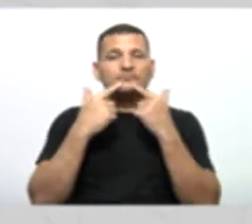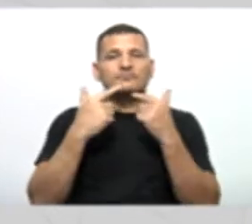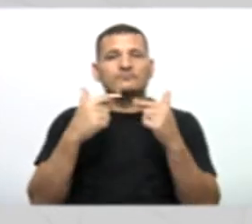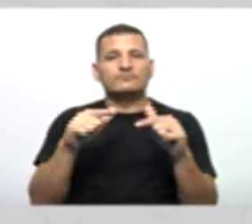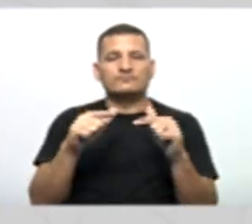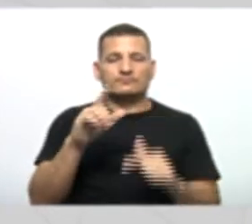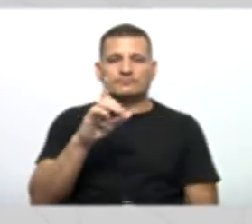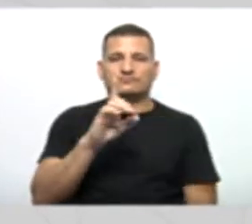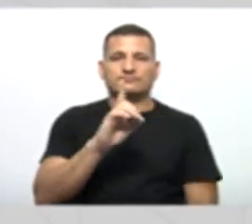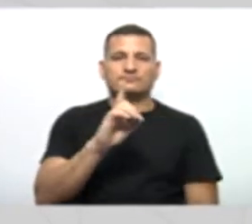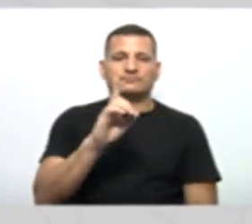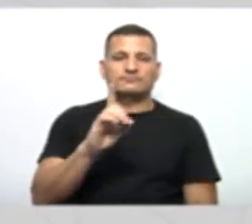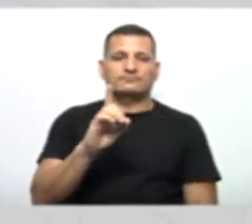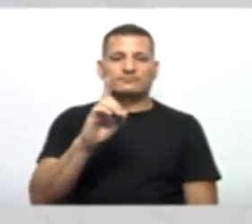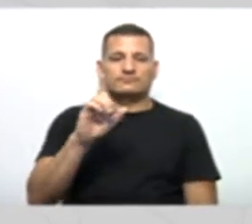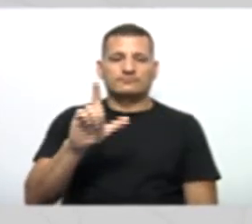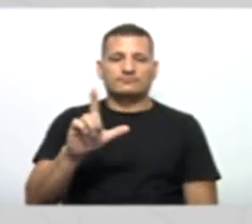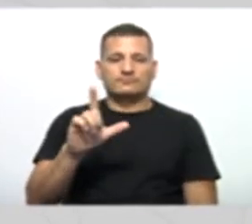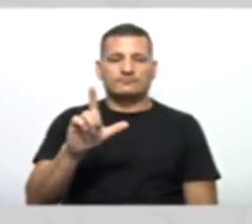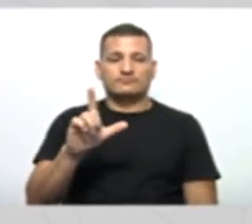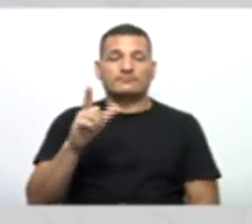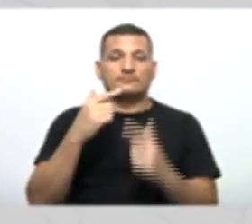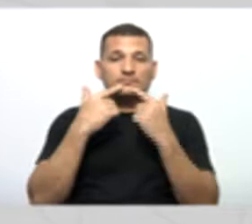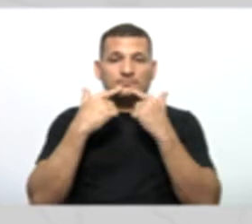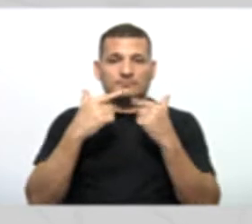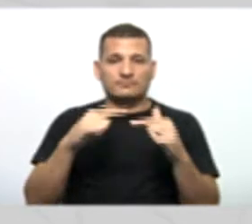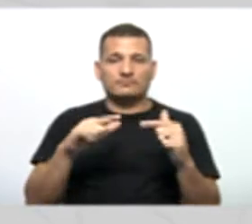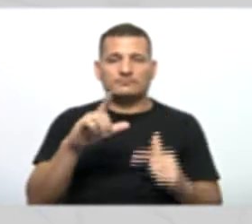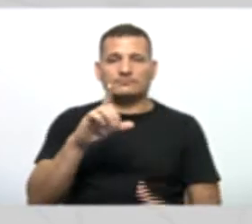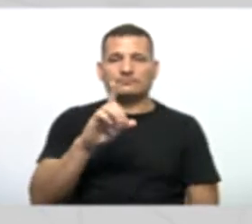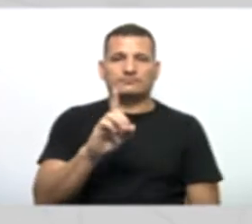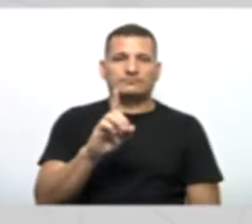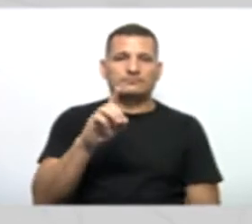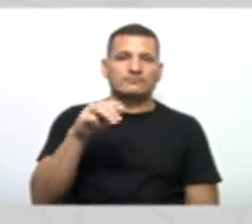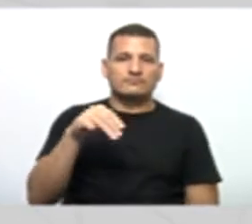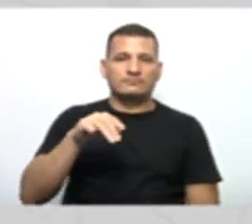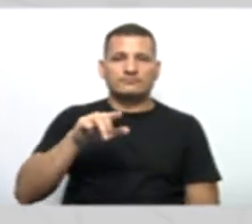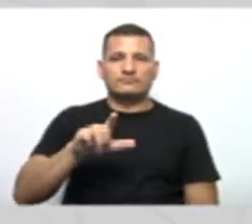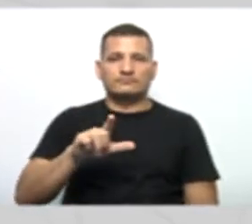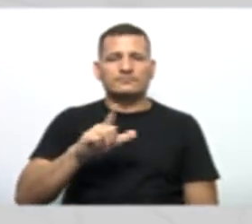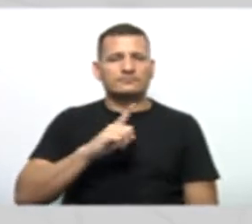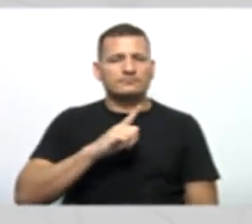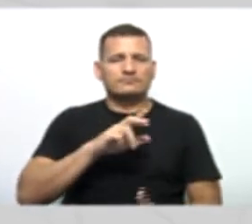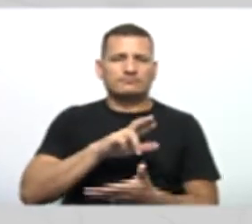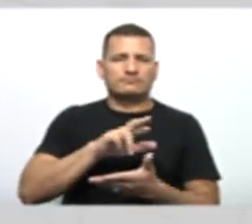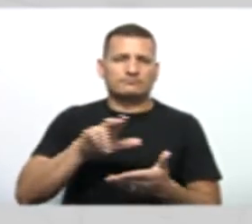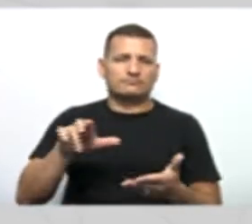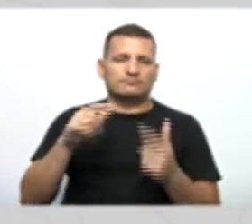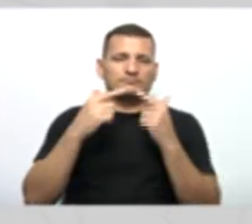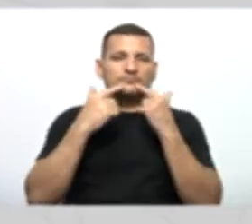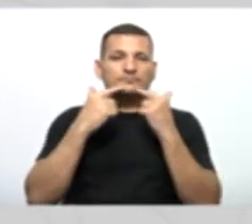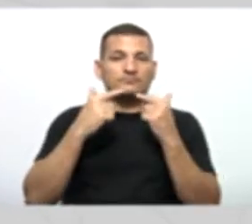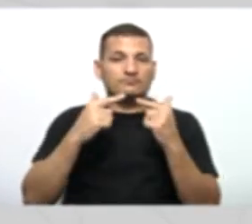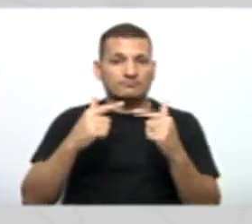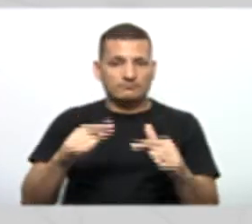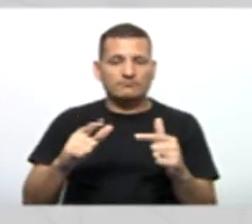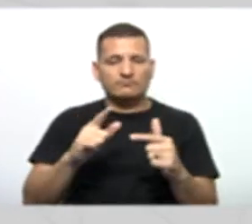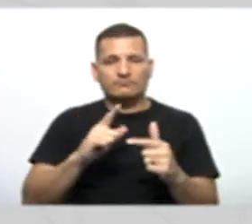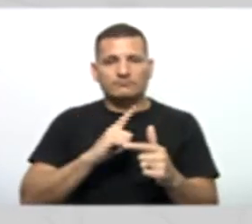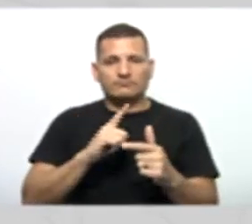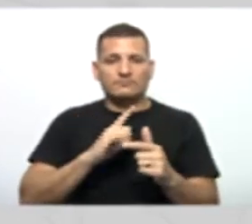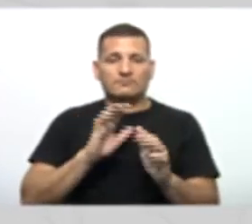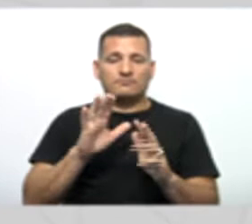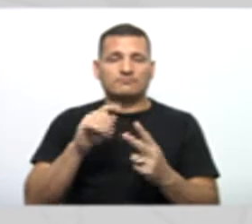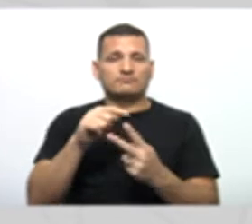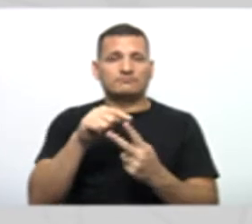dados, DDL, e a linguagem de manipulação de dados. Veremos que existem outros tipos de linguagem para banco de dados, mas essas